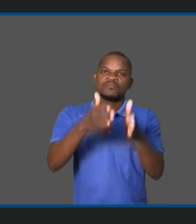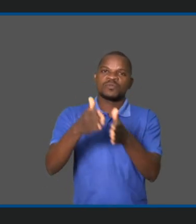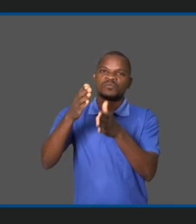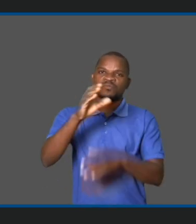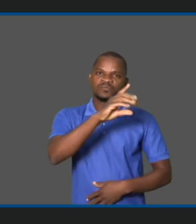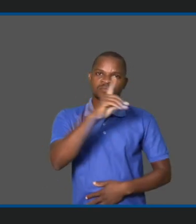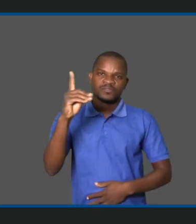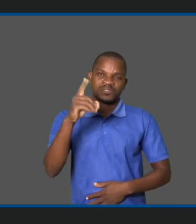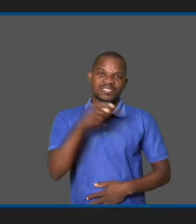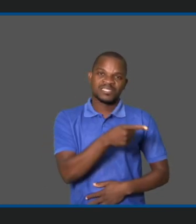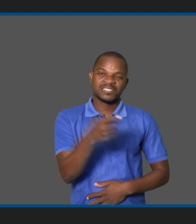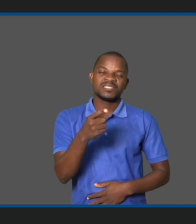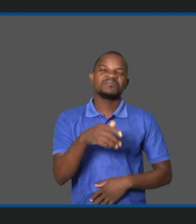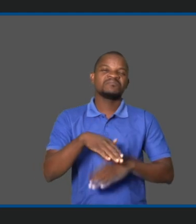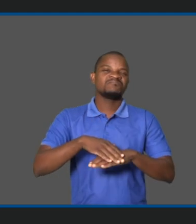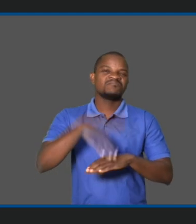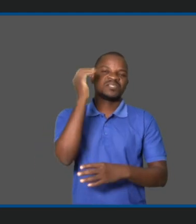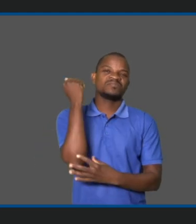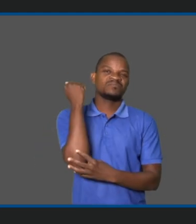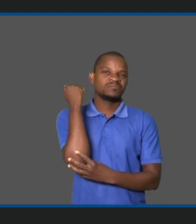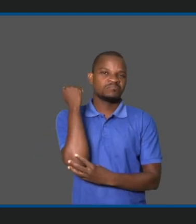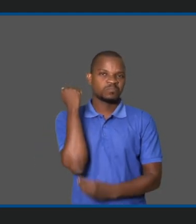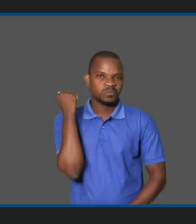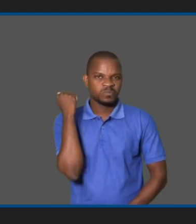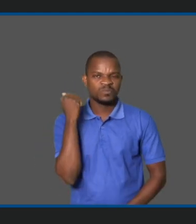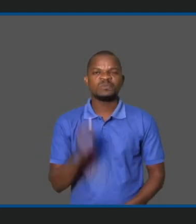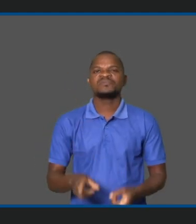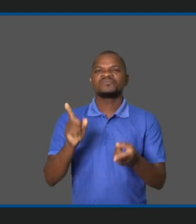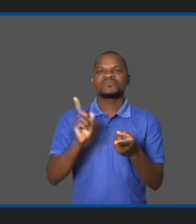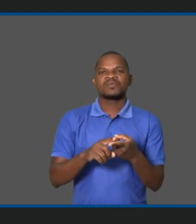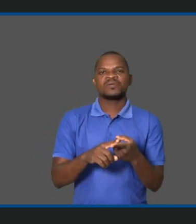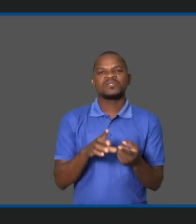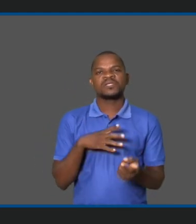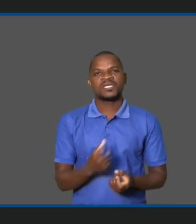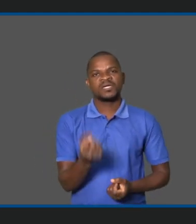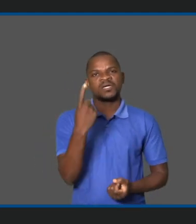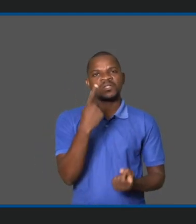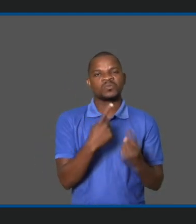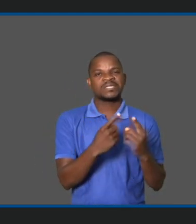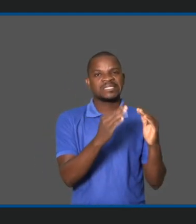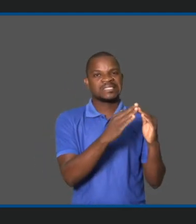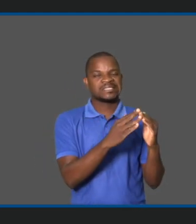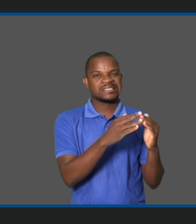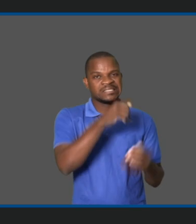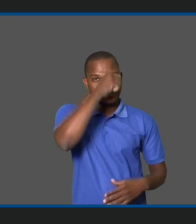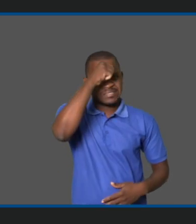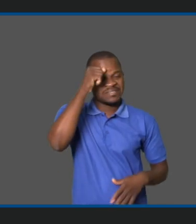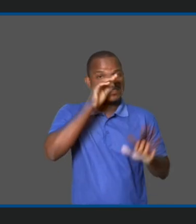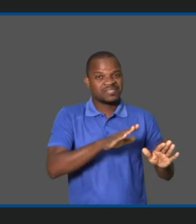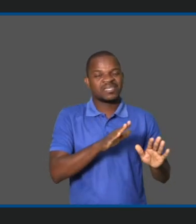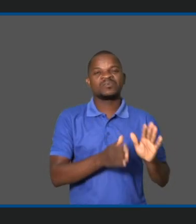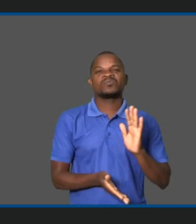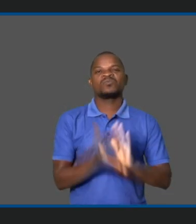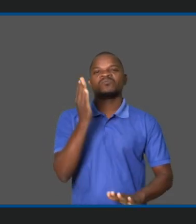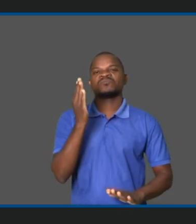outros saíam de casa e iam fazer os seus negócios fora, outros até ficavam nas ruas.